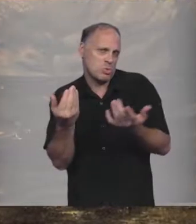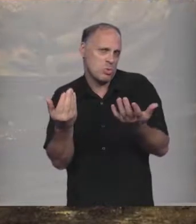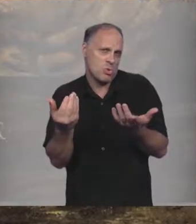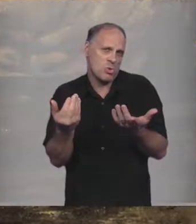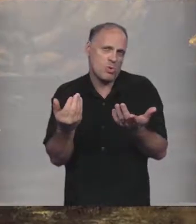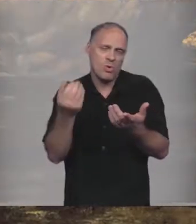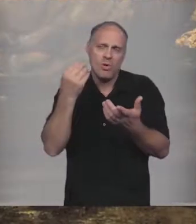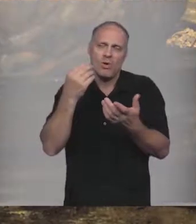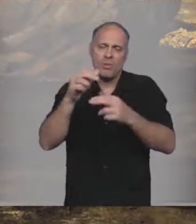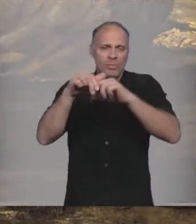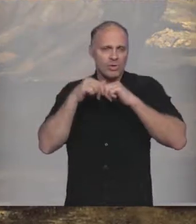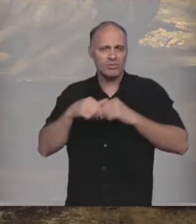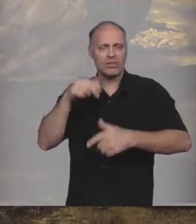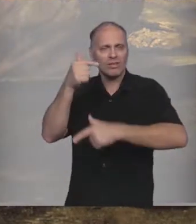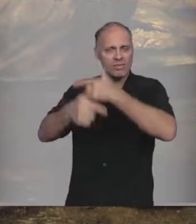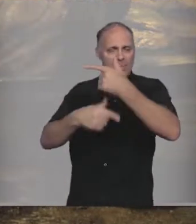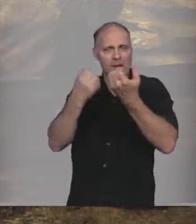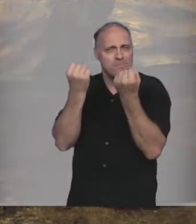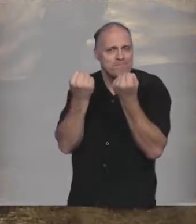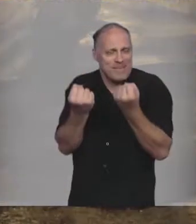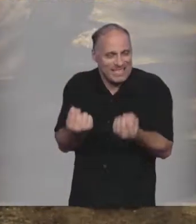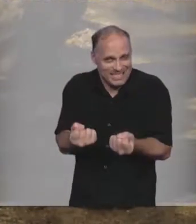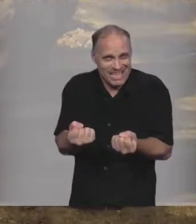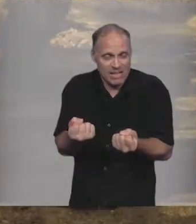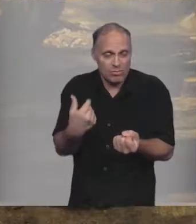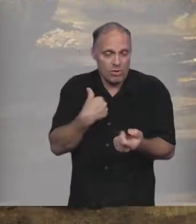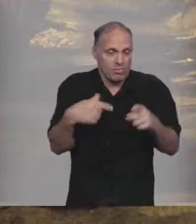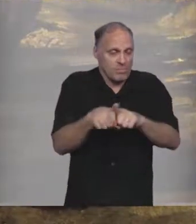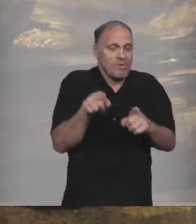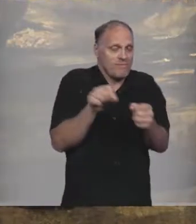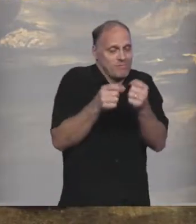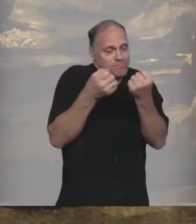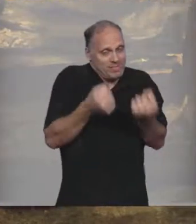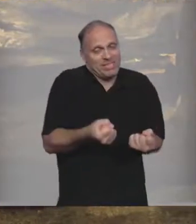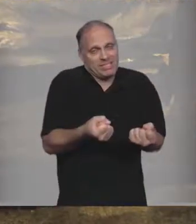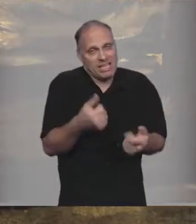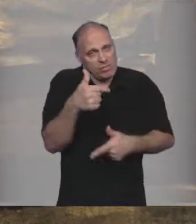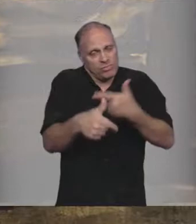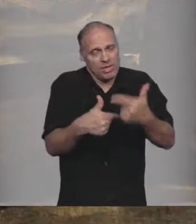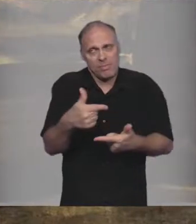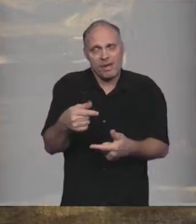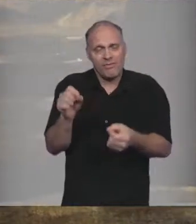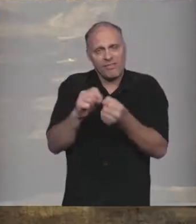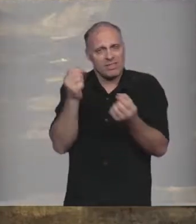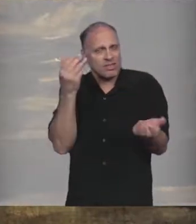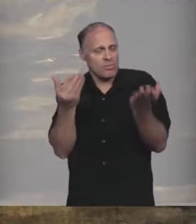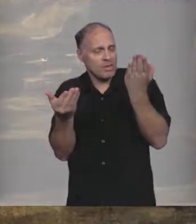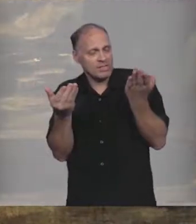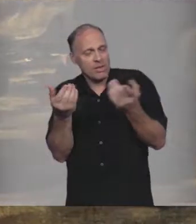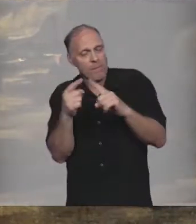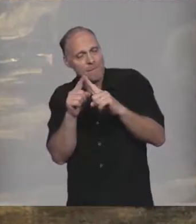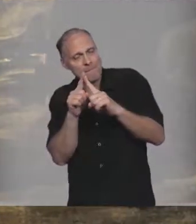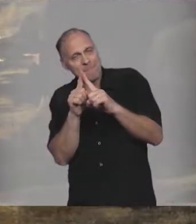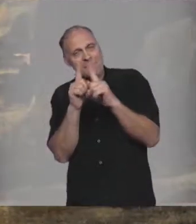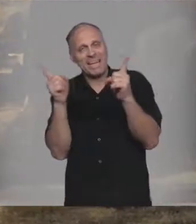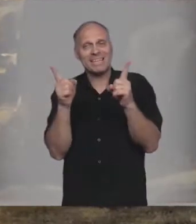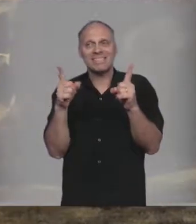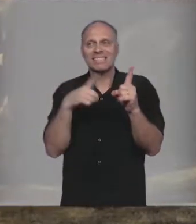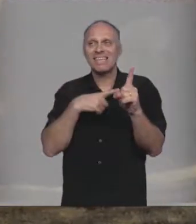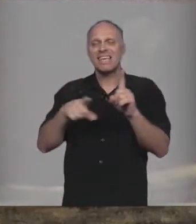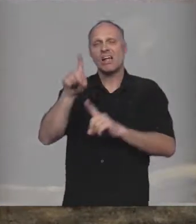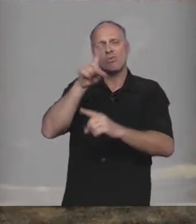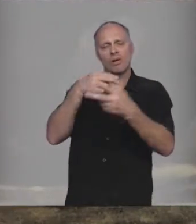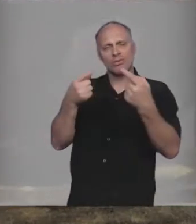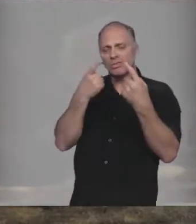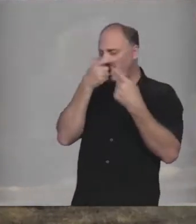por isso, que era um trabalho pesado também o que eu fazia, que ela fez essa comparação, mas